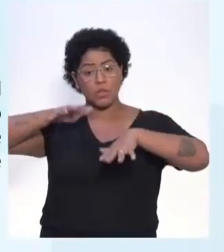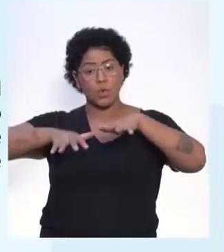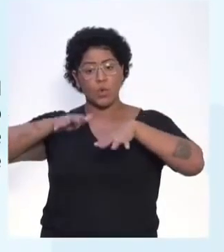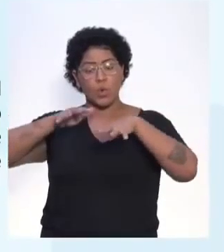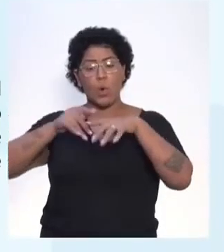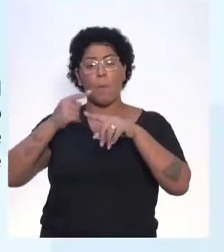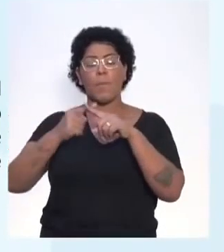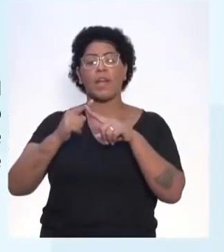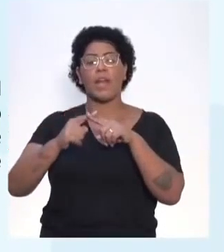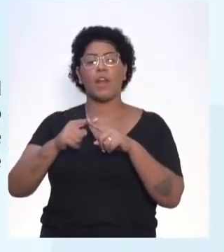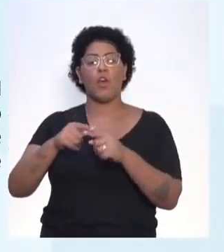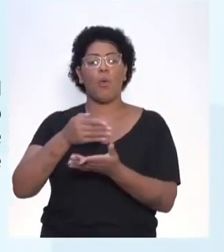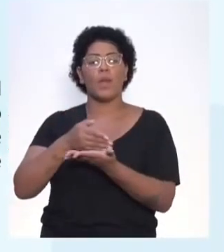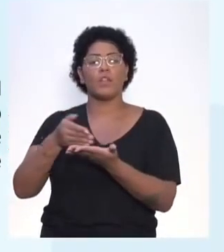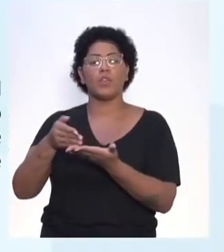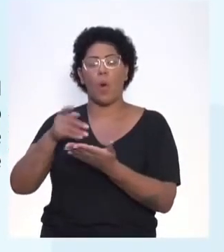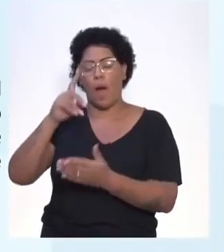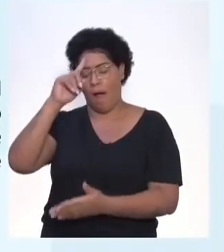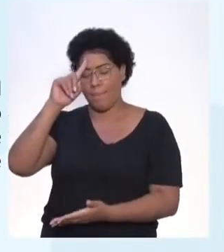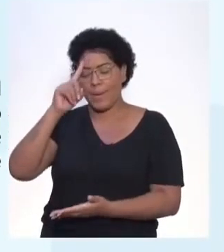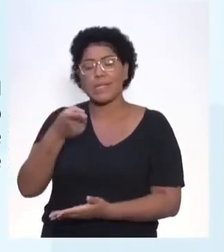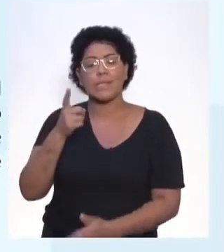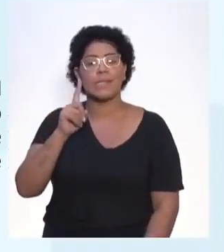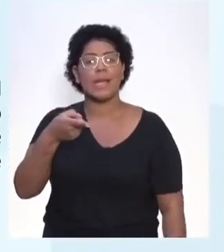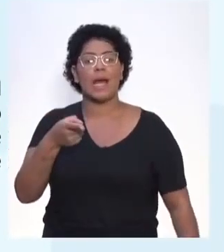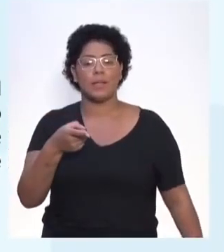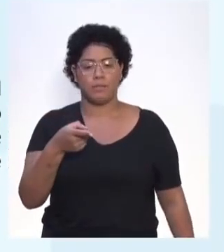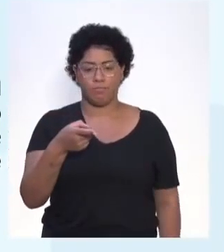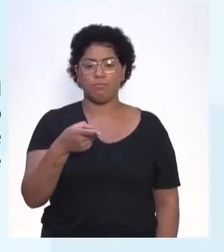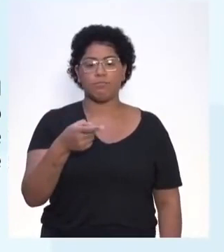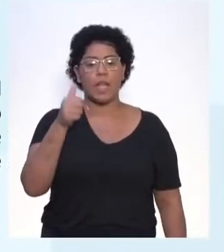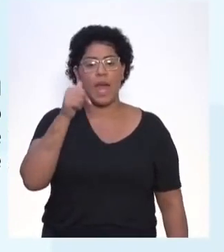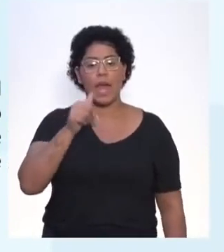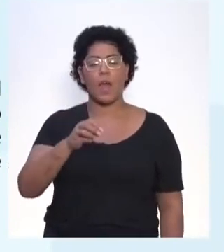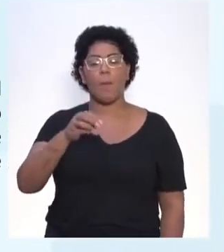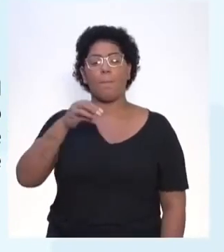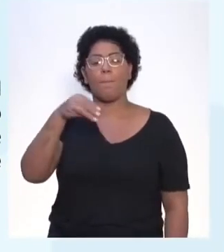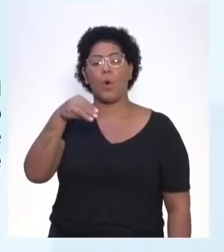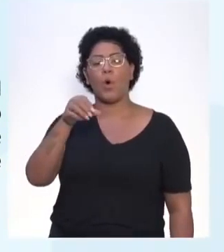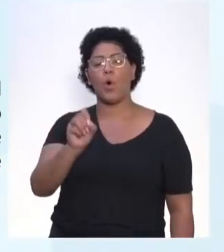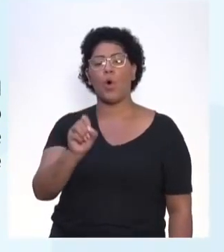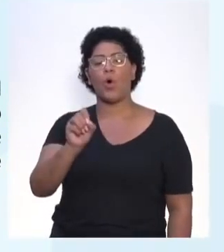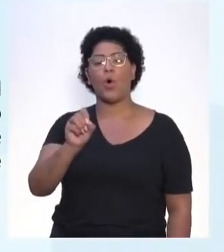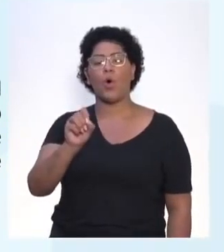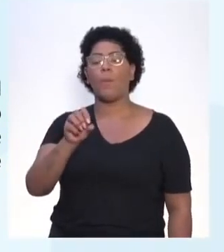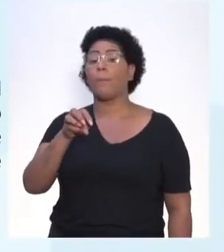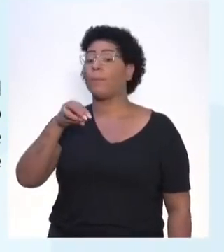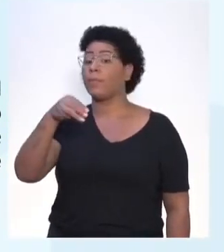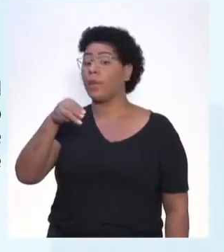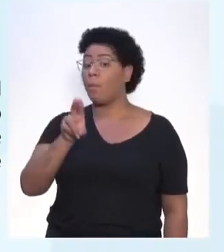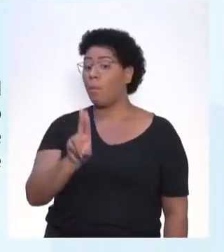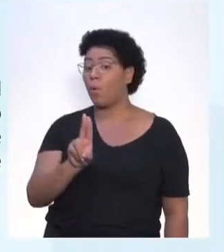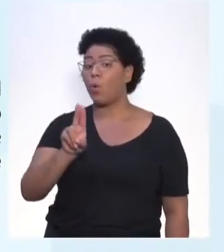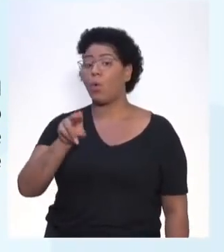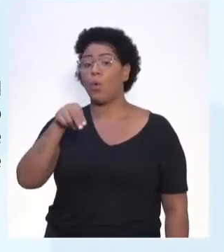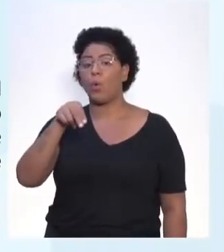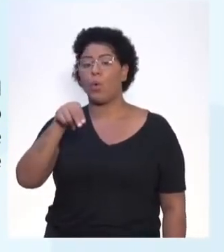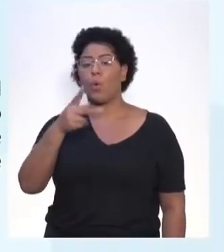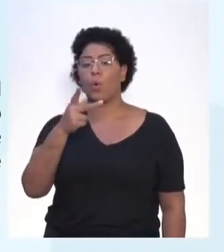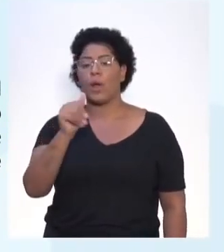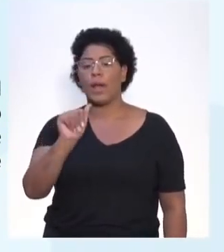né, liderado por Muhammad Ahmad al-Mahdi. O Mahdia foi uma rebelião ocorrida no